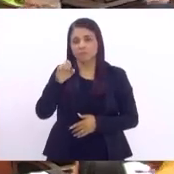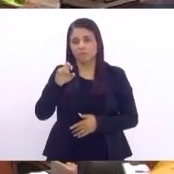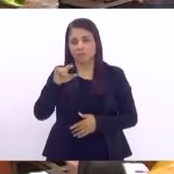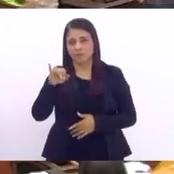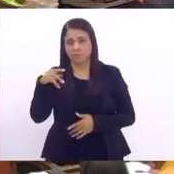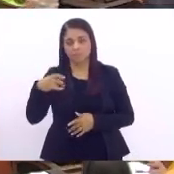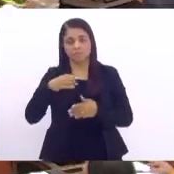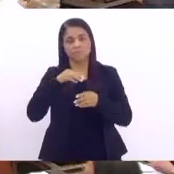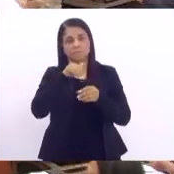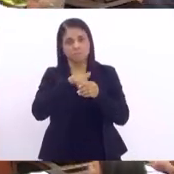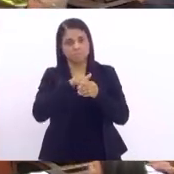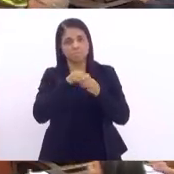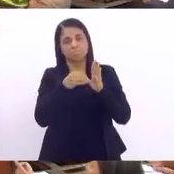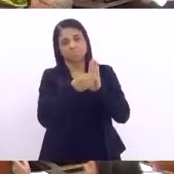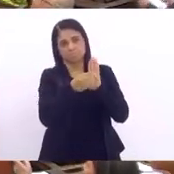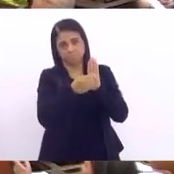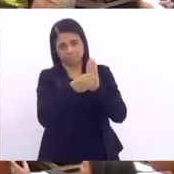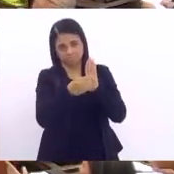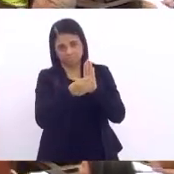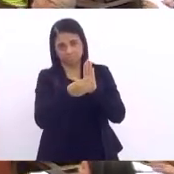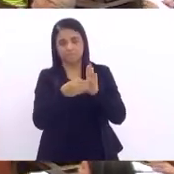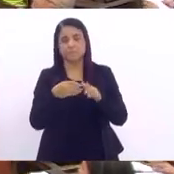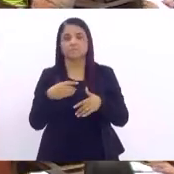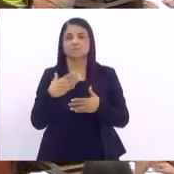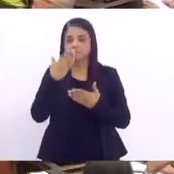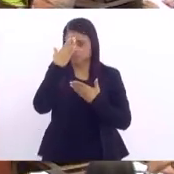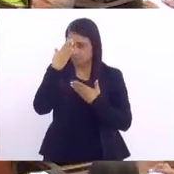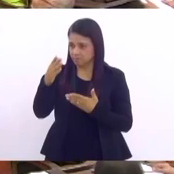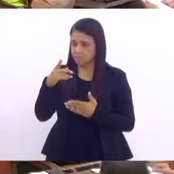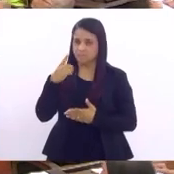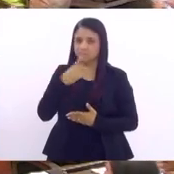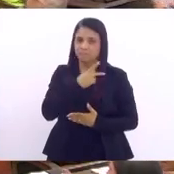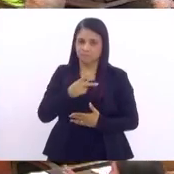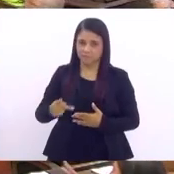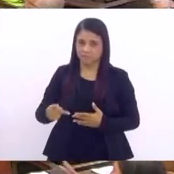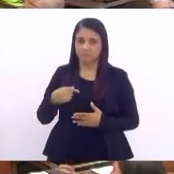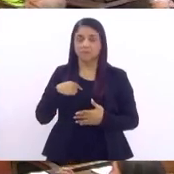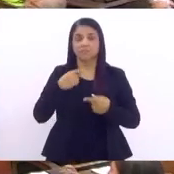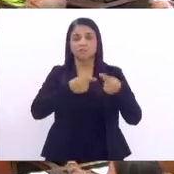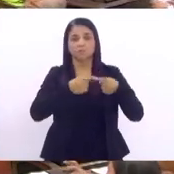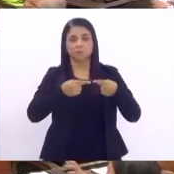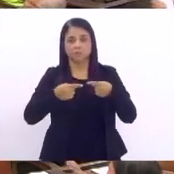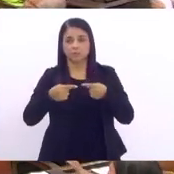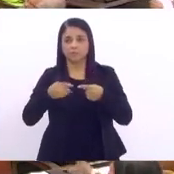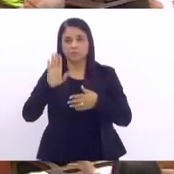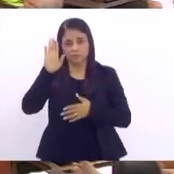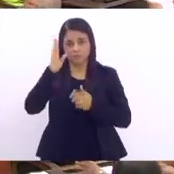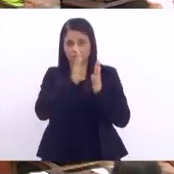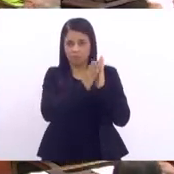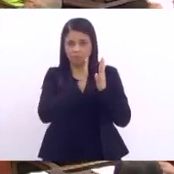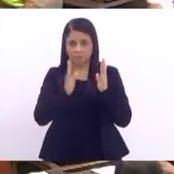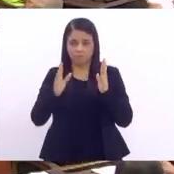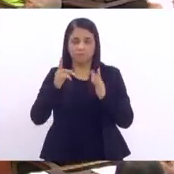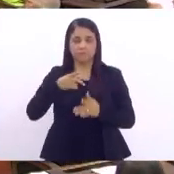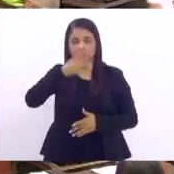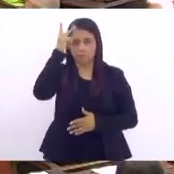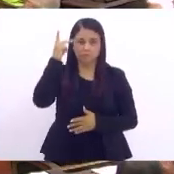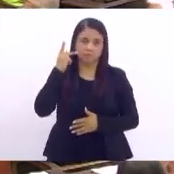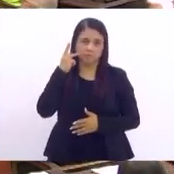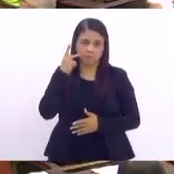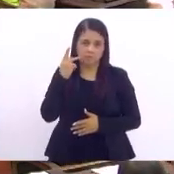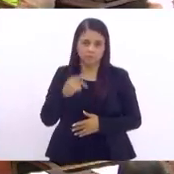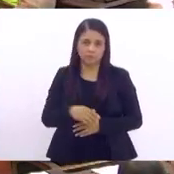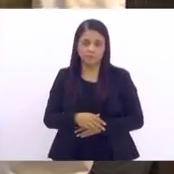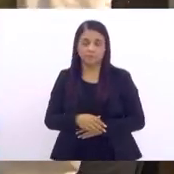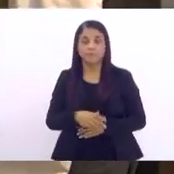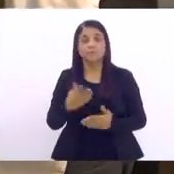Muito obrigado. Com o parecer emitido, questão, em discussão. Questão de ordem, senhor presidente. Deputado Luiz Paulo. Senhor presidente,